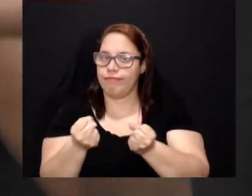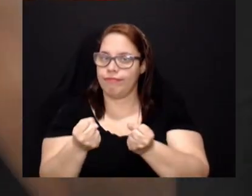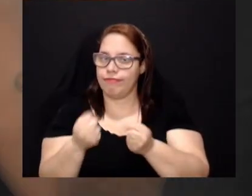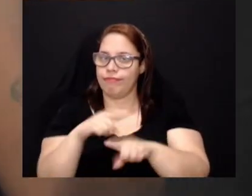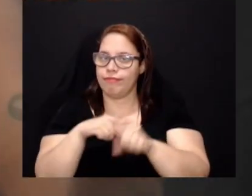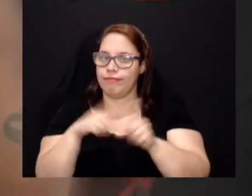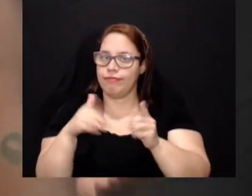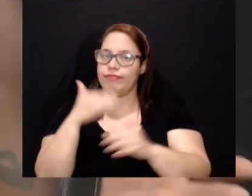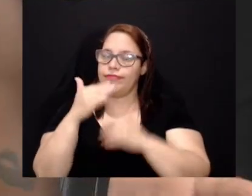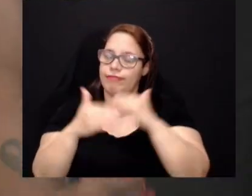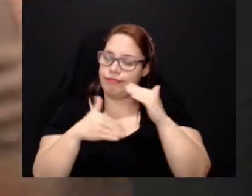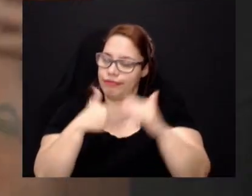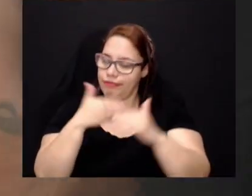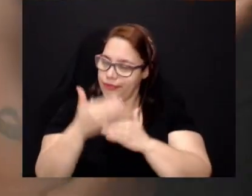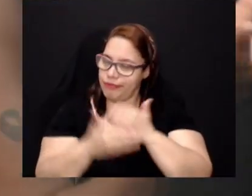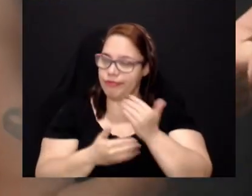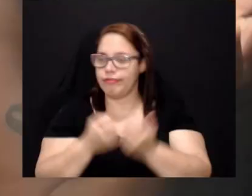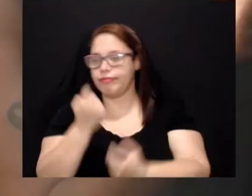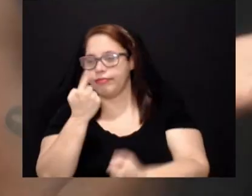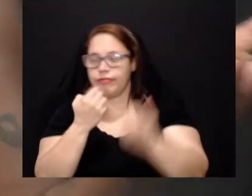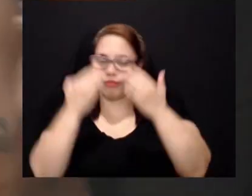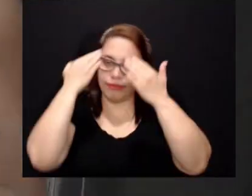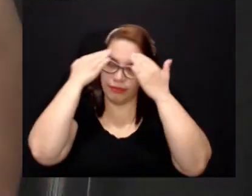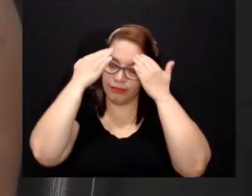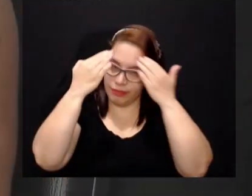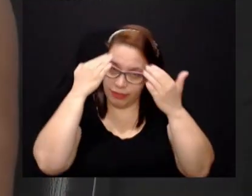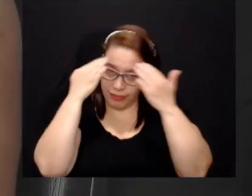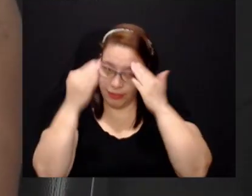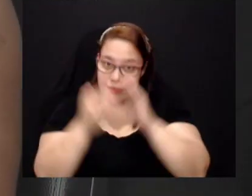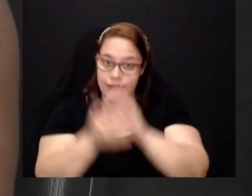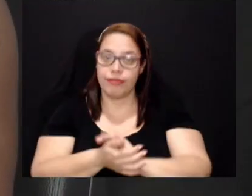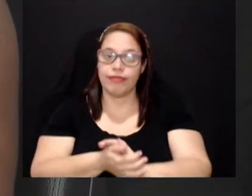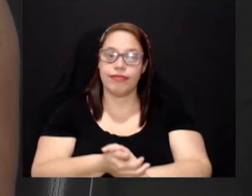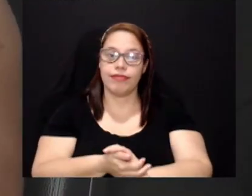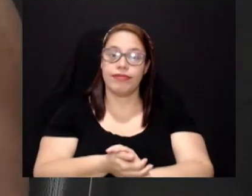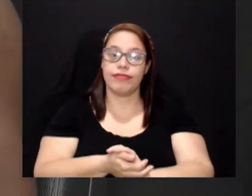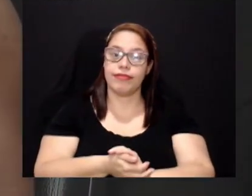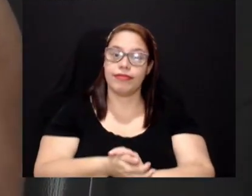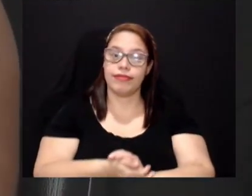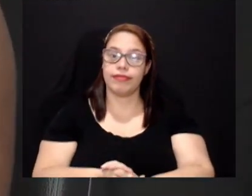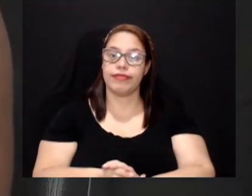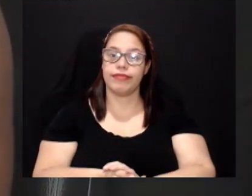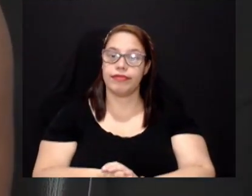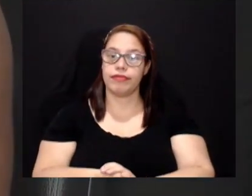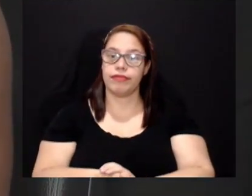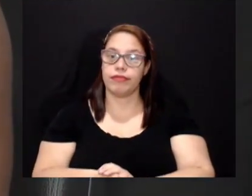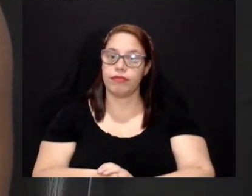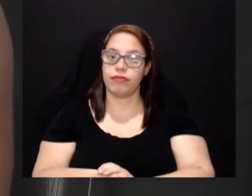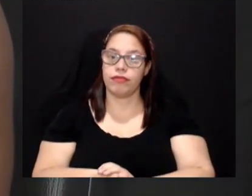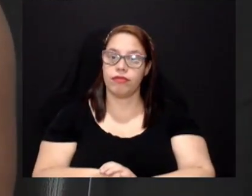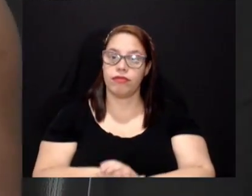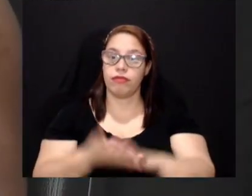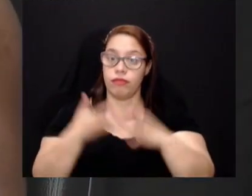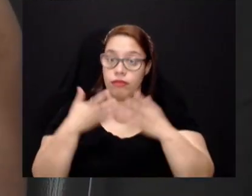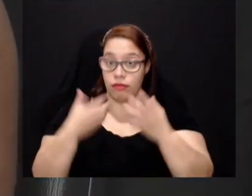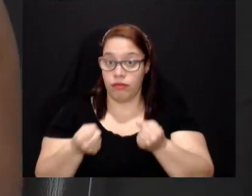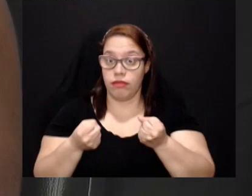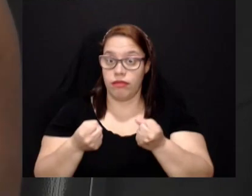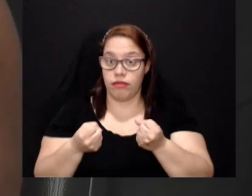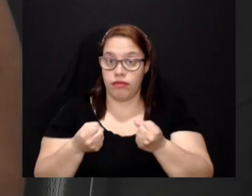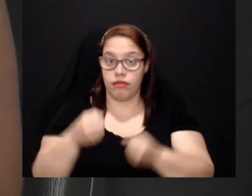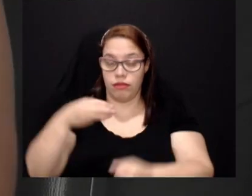do tempo, algumas terapias, né, que a gente sempre busca, eu aceitei muito a Moara.